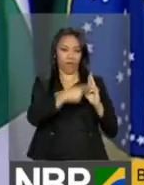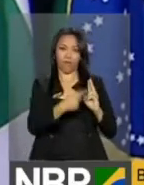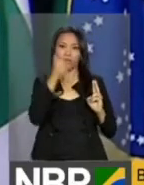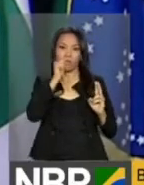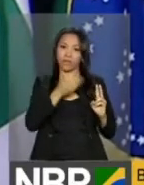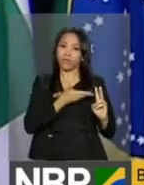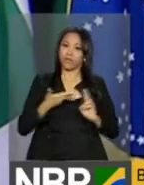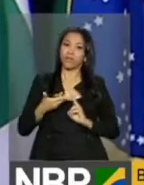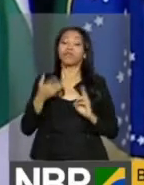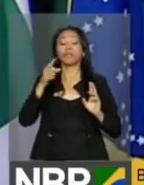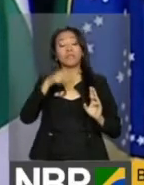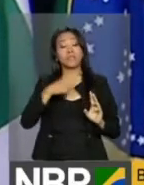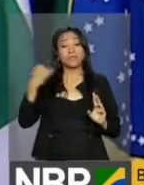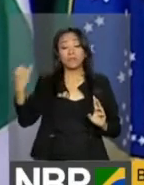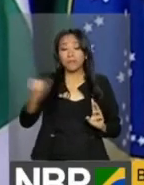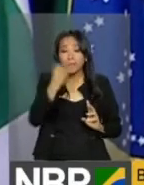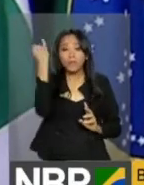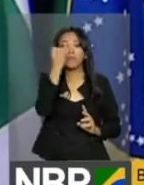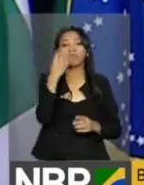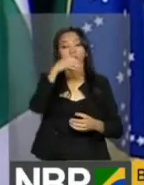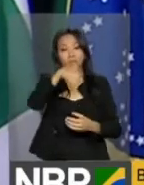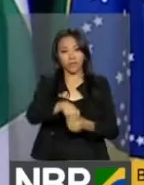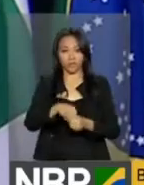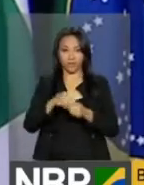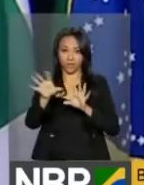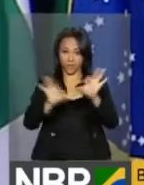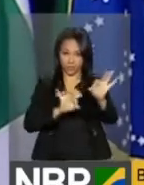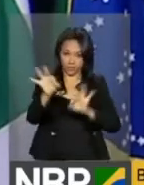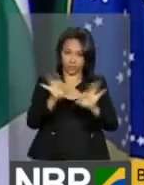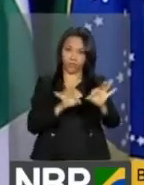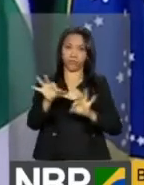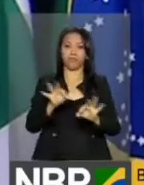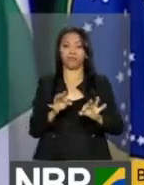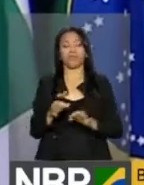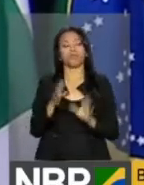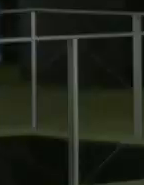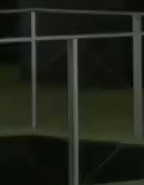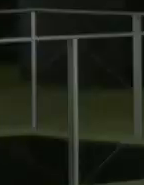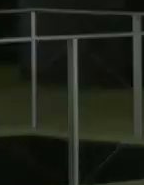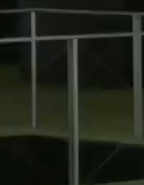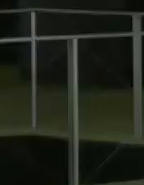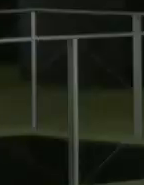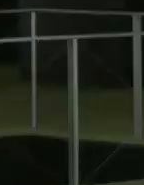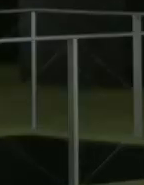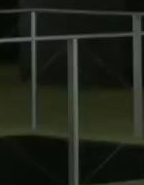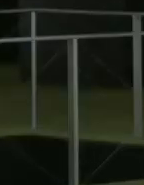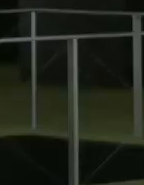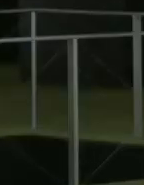fundamentais no nosso sistema e todas elas têm uma mais absoluta convicção.